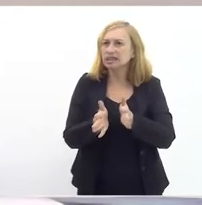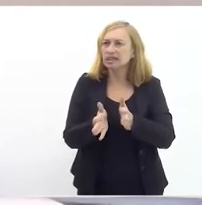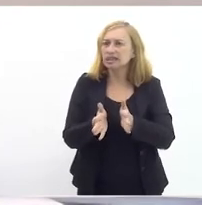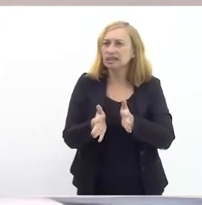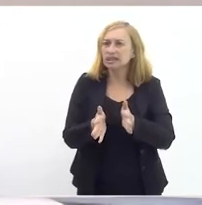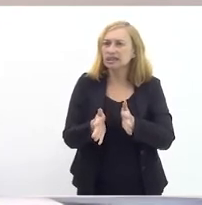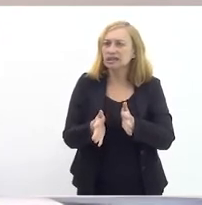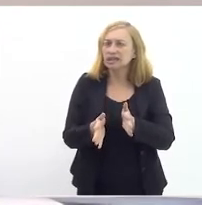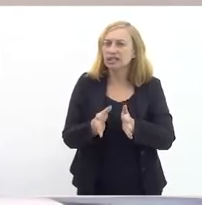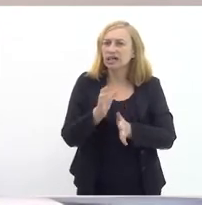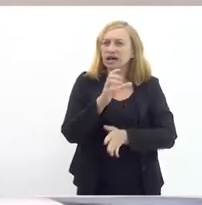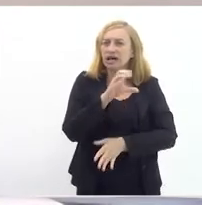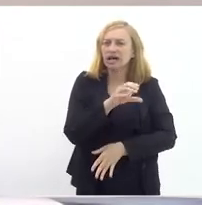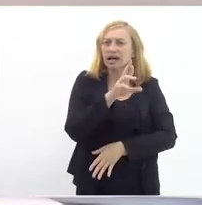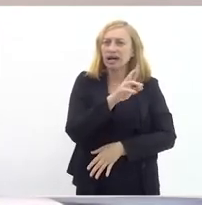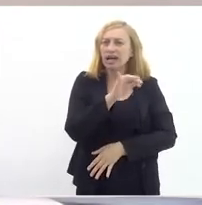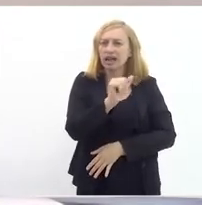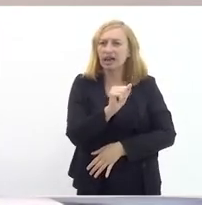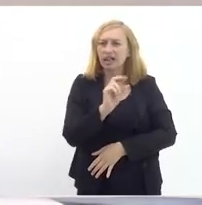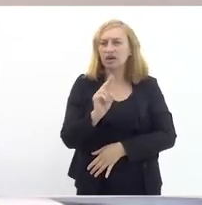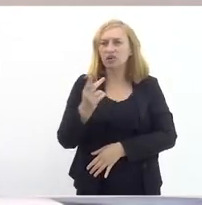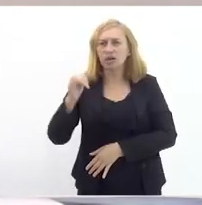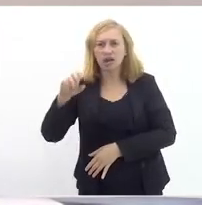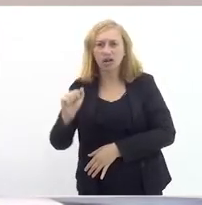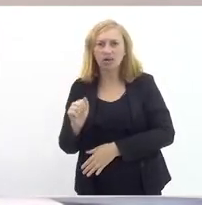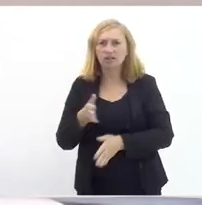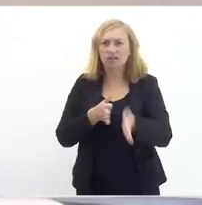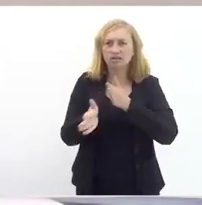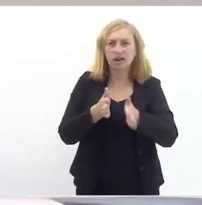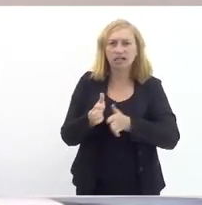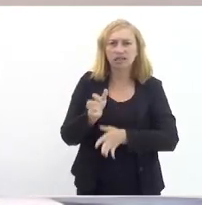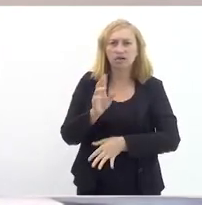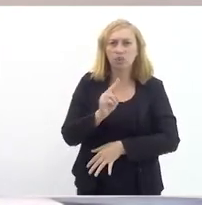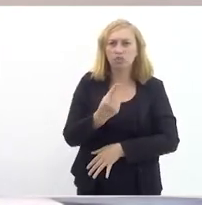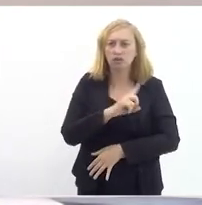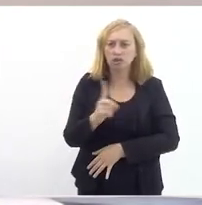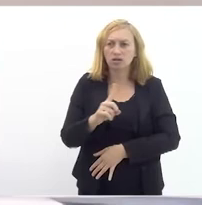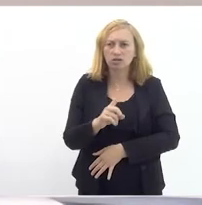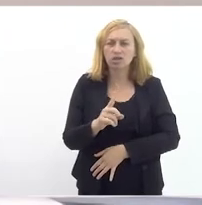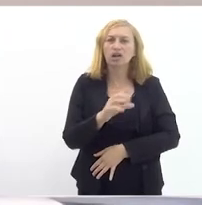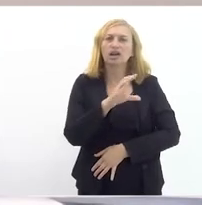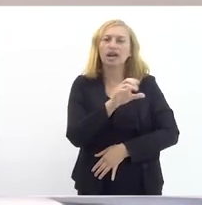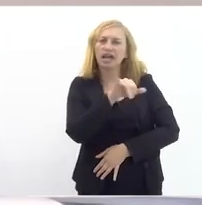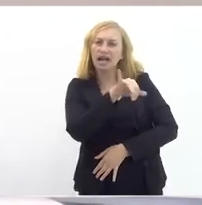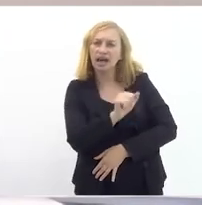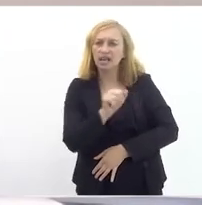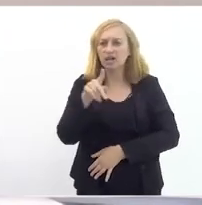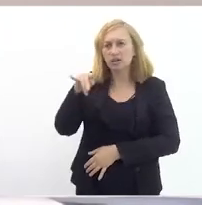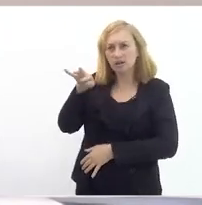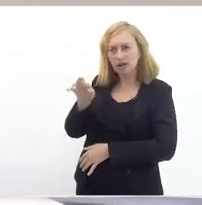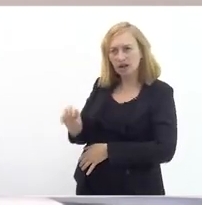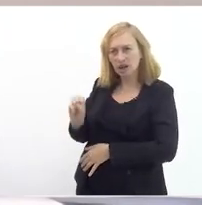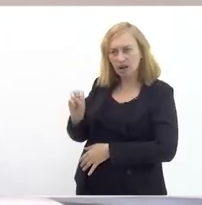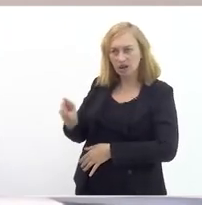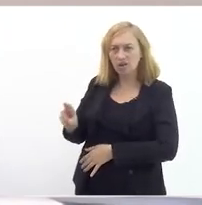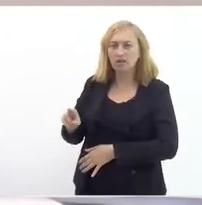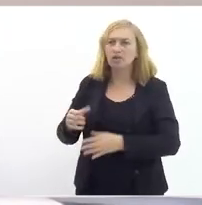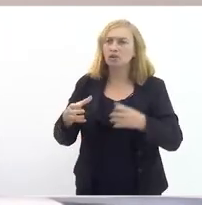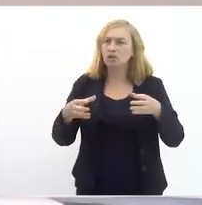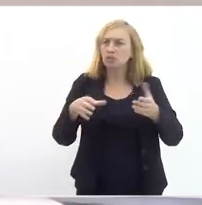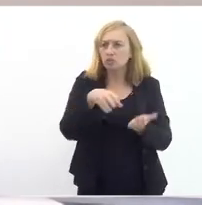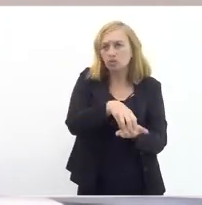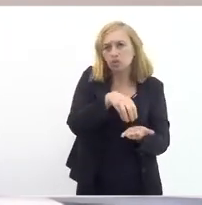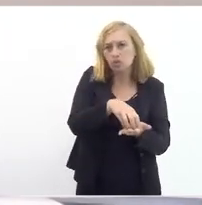caberia o CREA e o CAL dizer se é acessível ou não. Tanto o CREA quanto o CAL são órgãos de